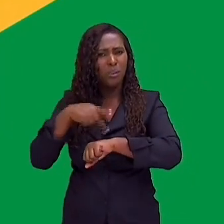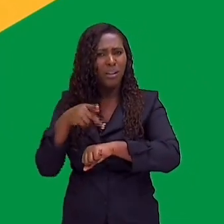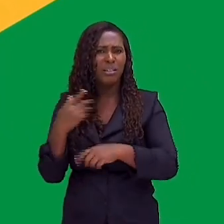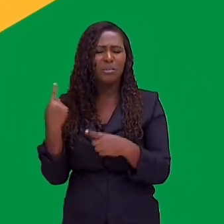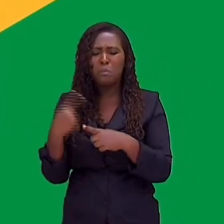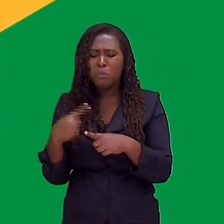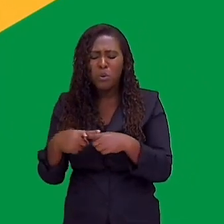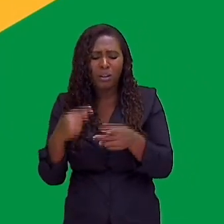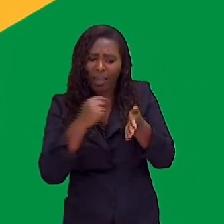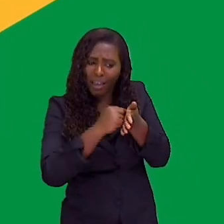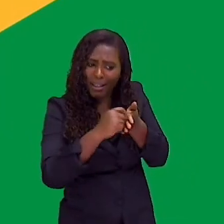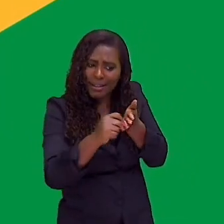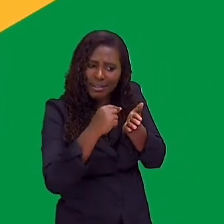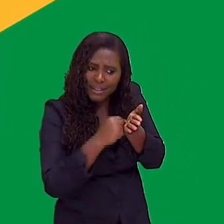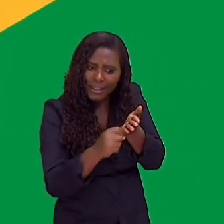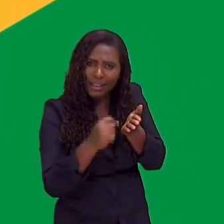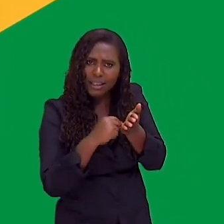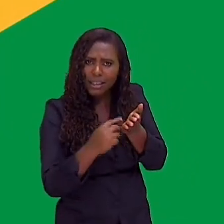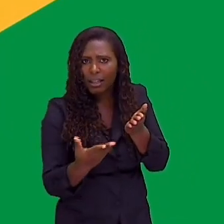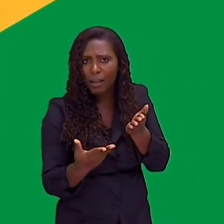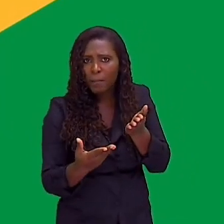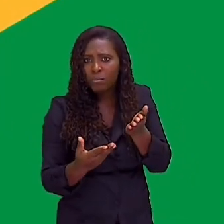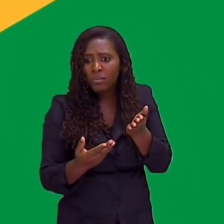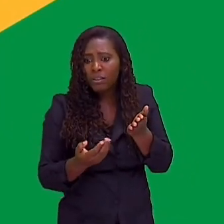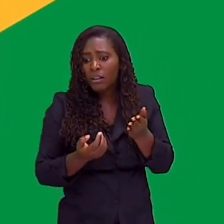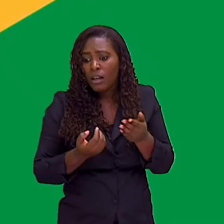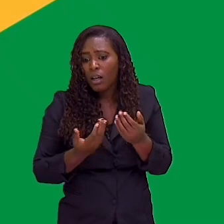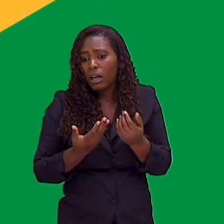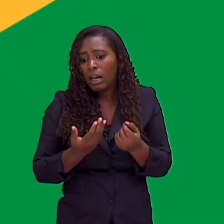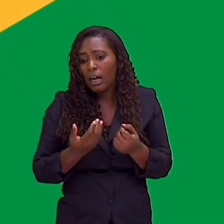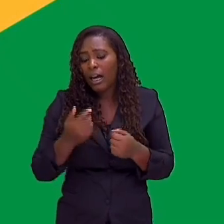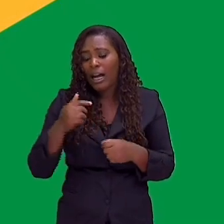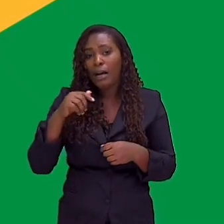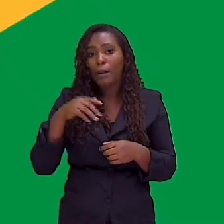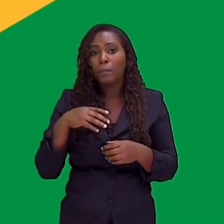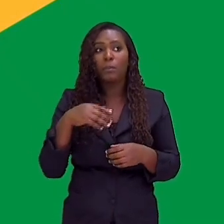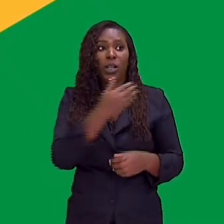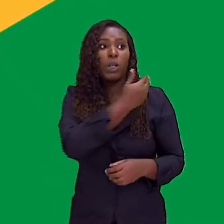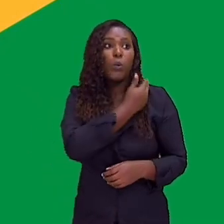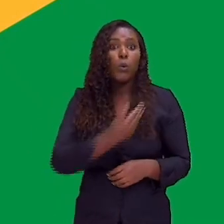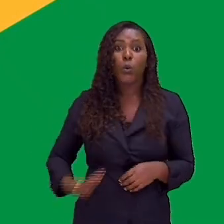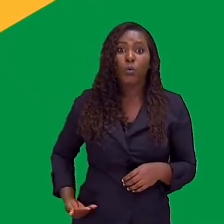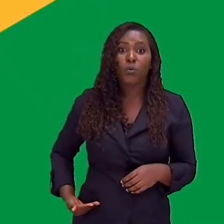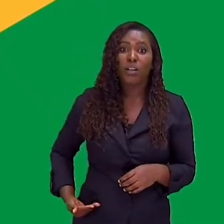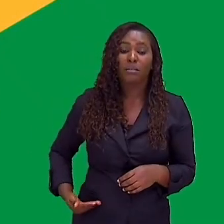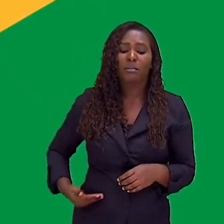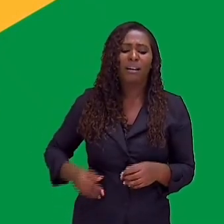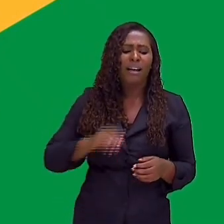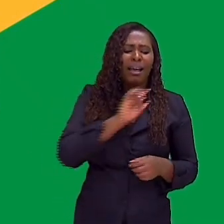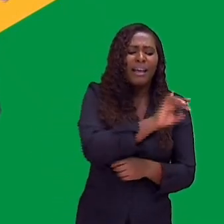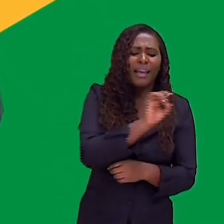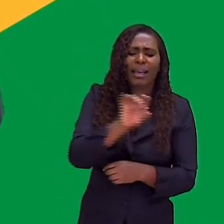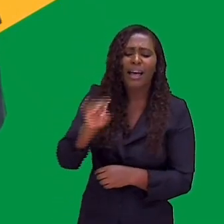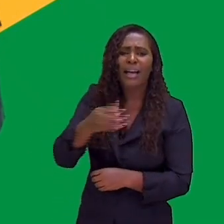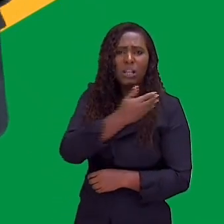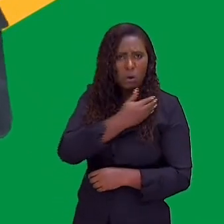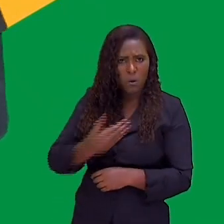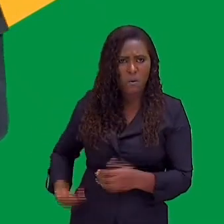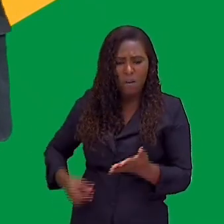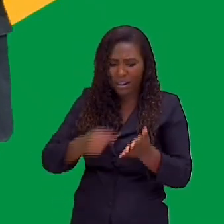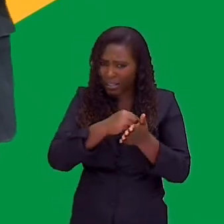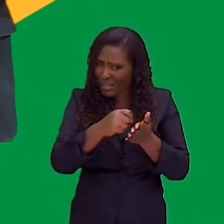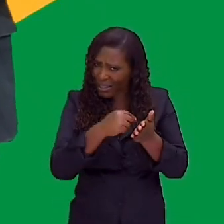E para isso que nós, educadores, estamos para fazer vocês, estudantes, seres críticos, para